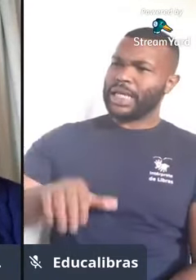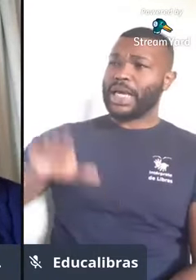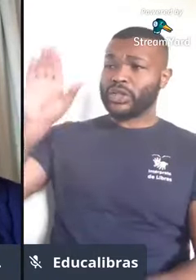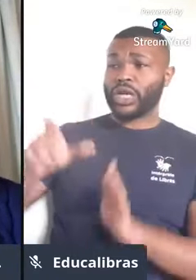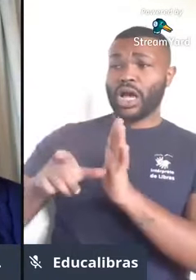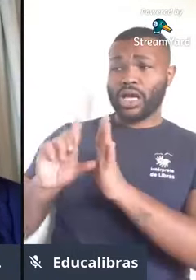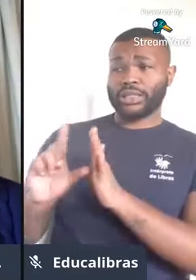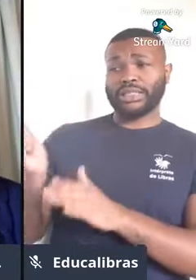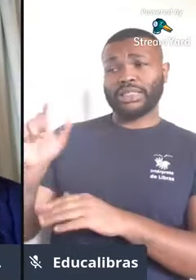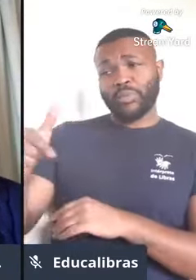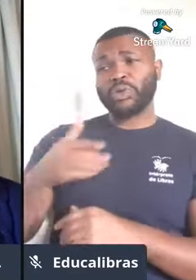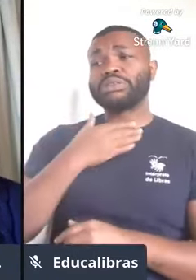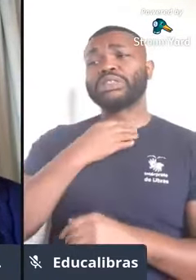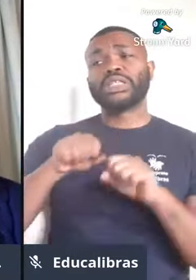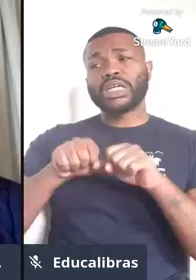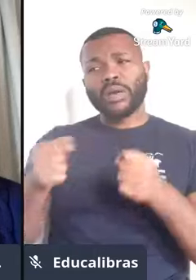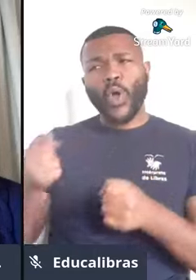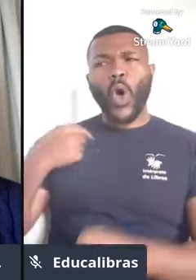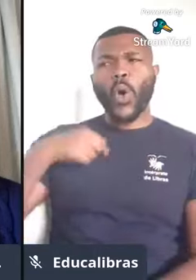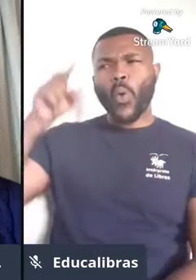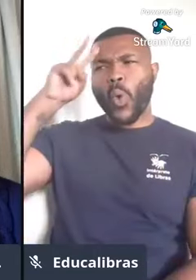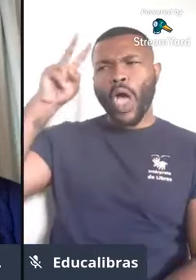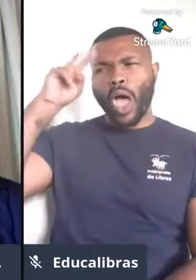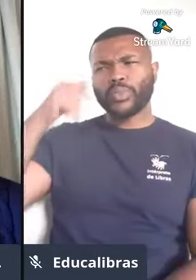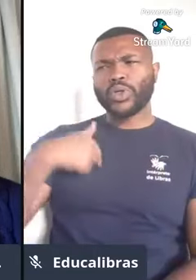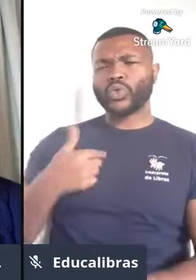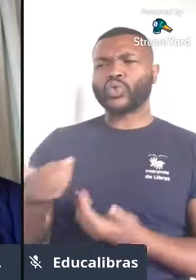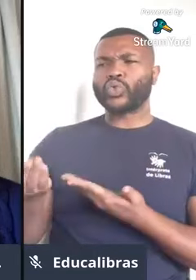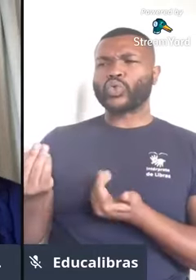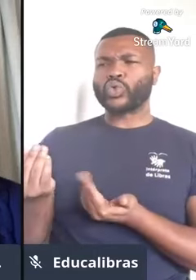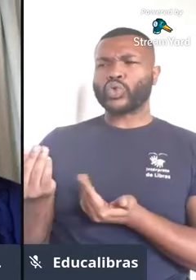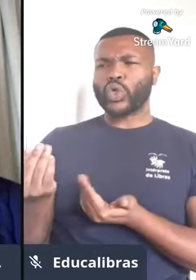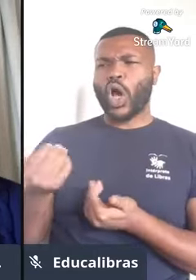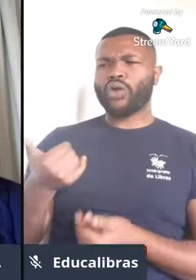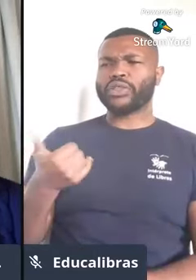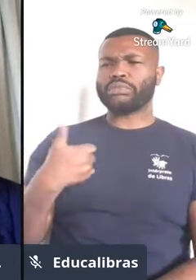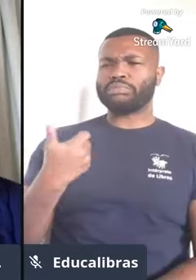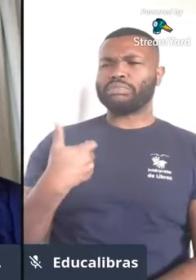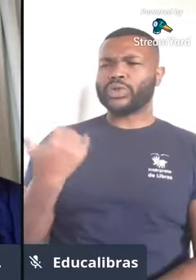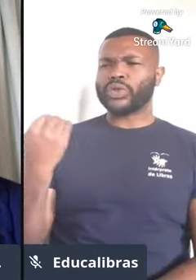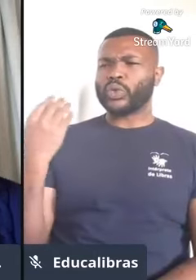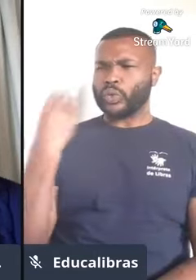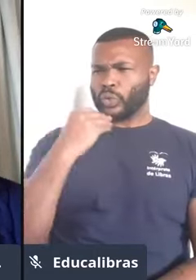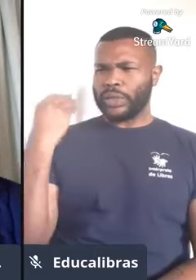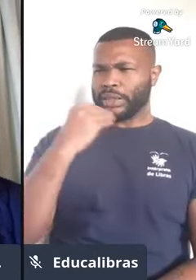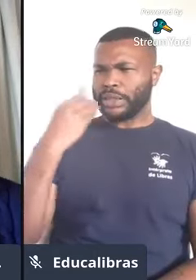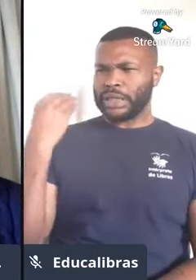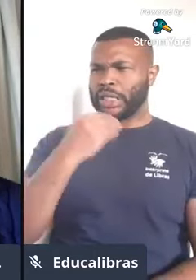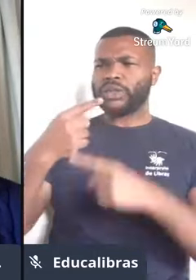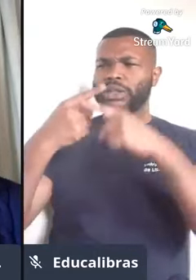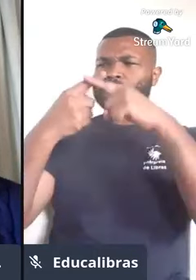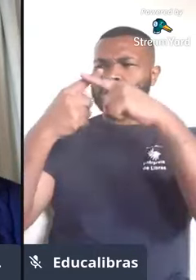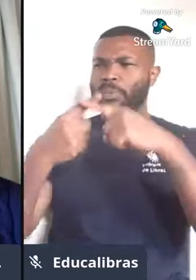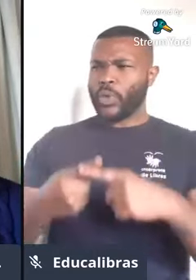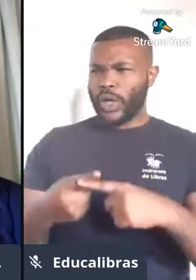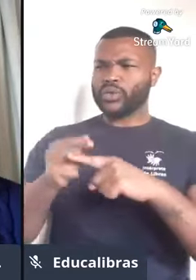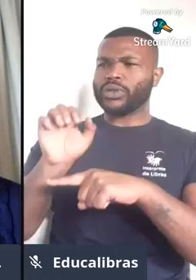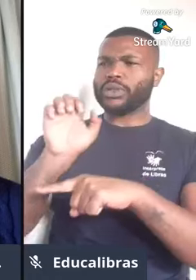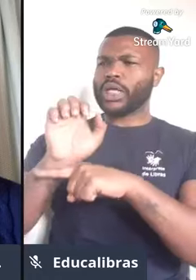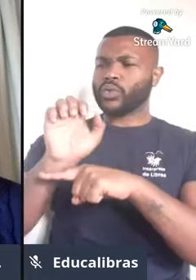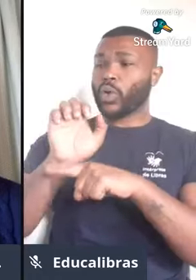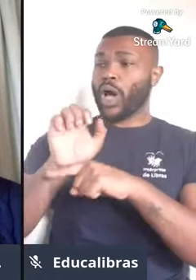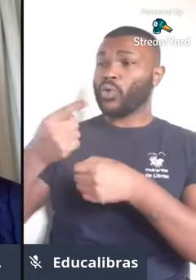E eu lembro quando eu era moleque, a gente adolescente, disputava o campeonato estadual e Dracena